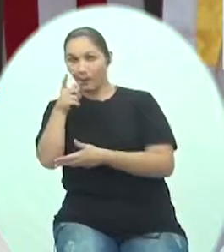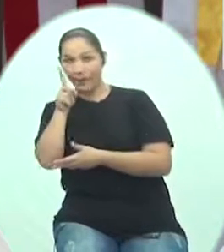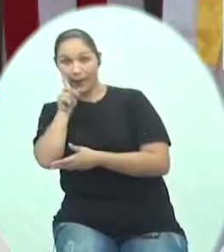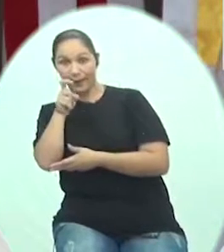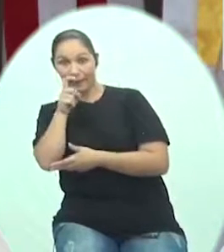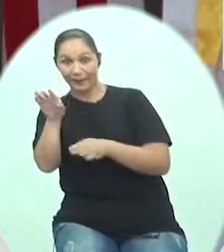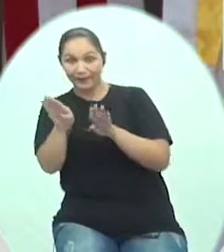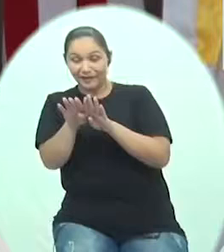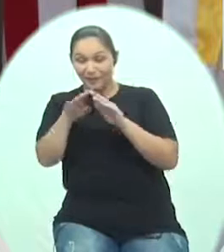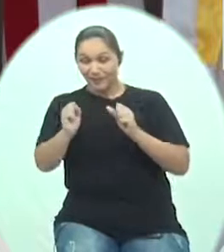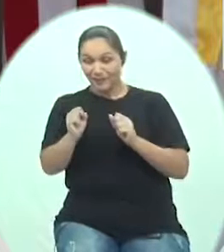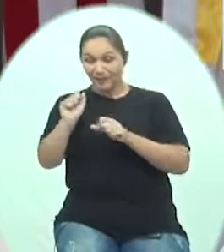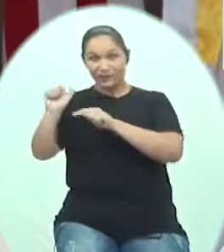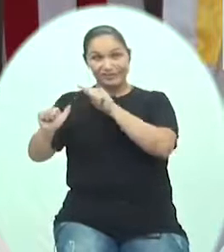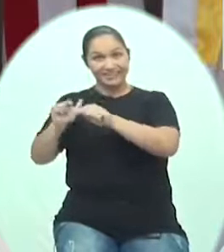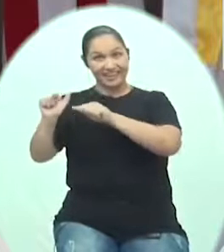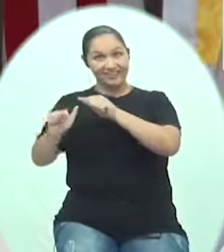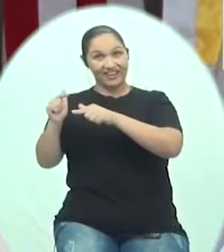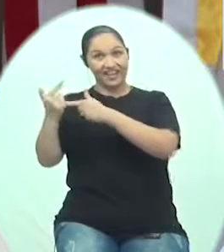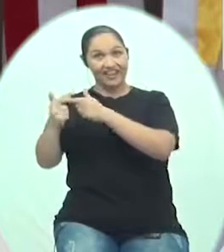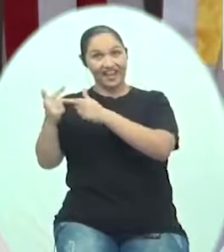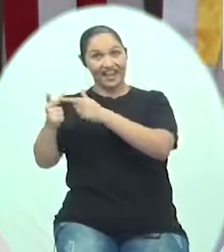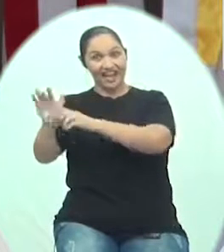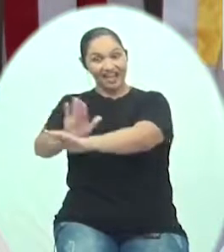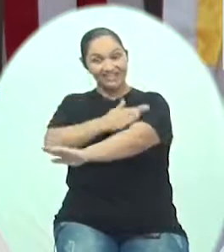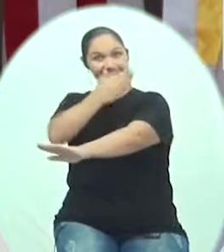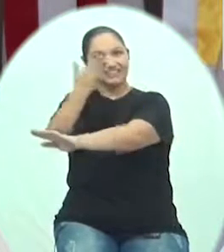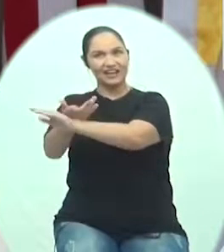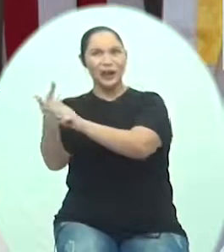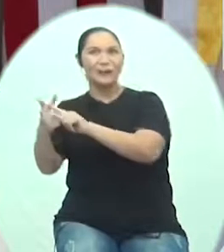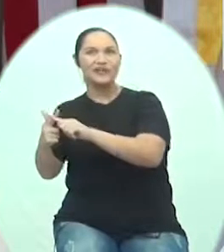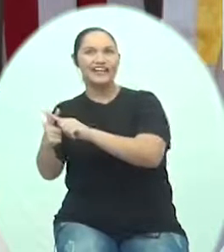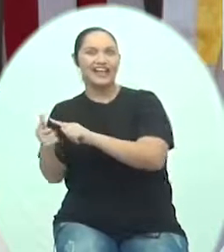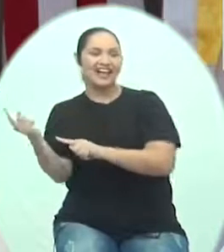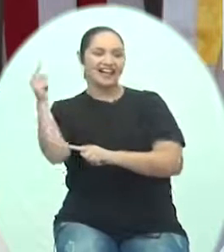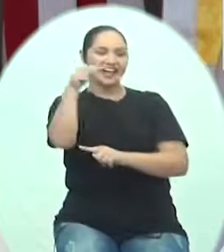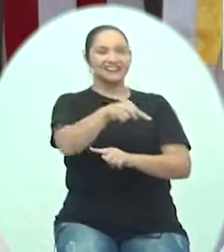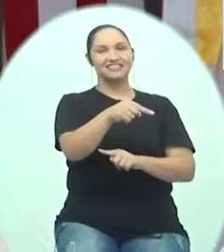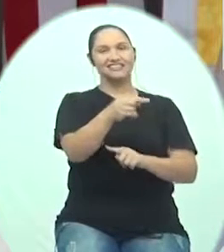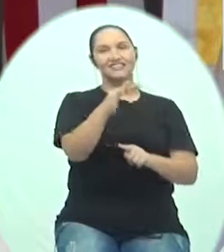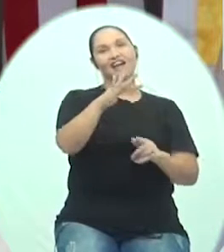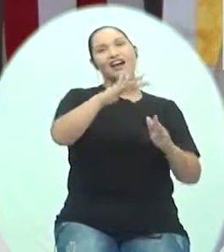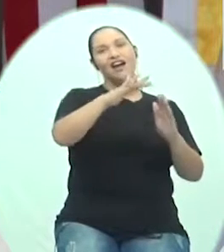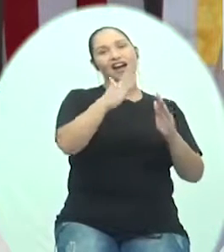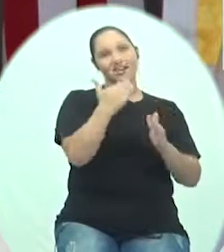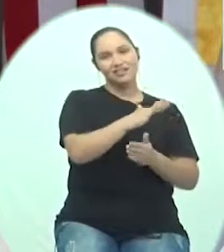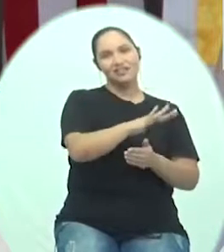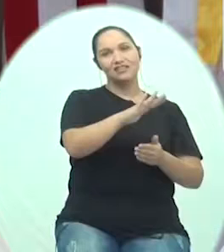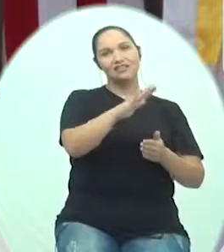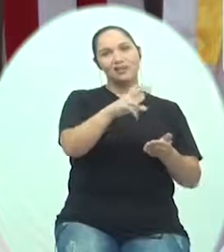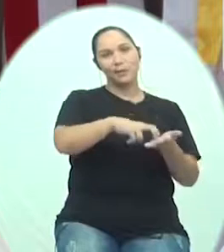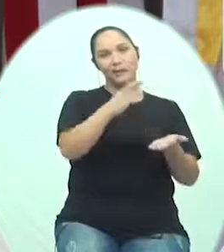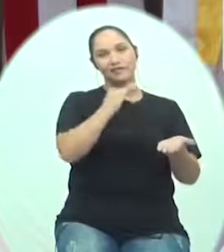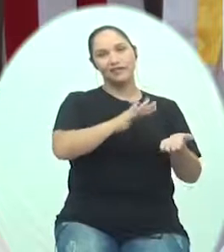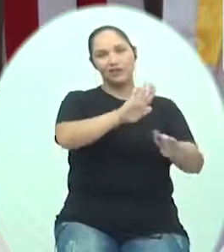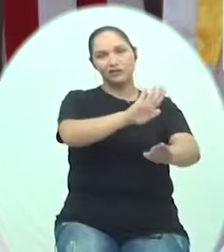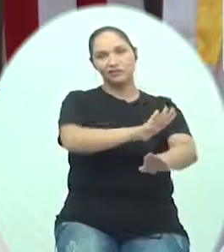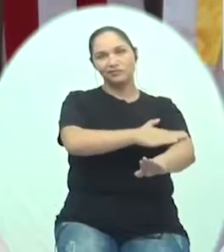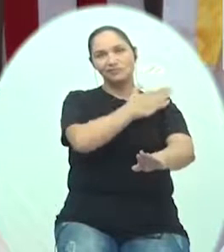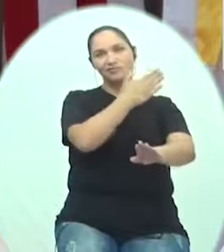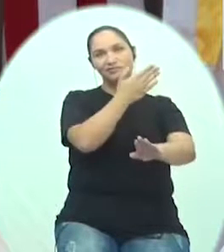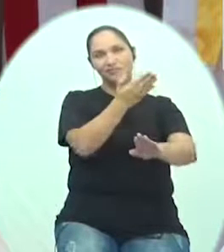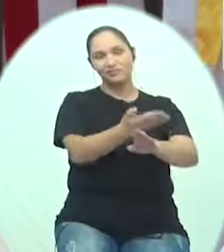trabalhar o pai e a mãe porque já passou o tempo em que só o pai trabalhava hoje Numa